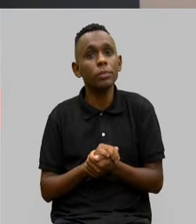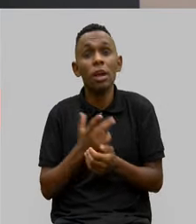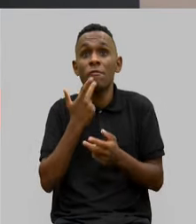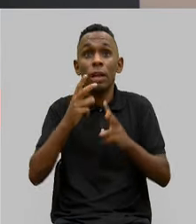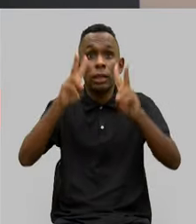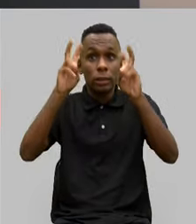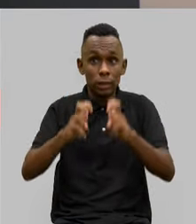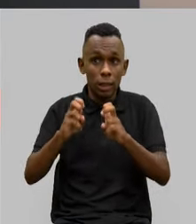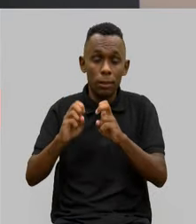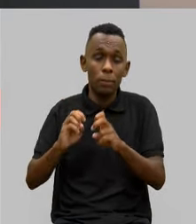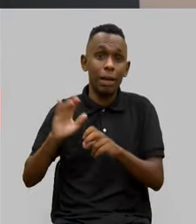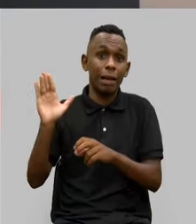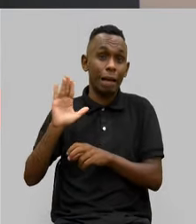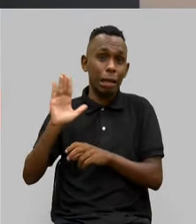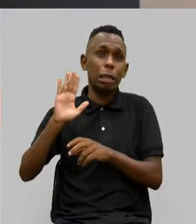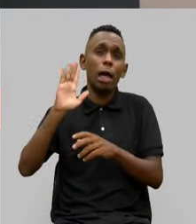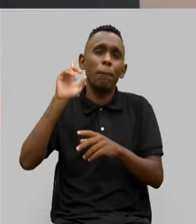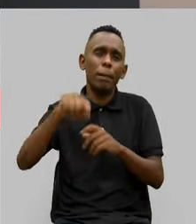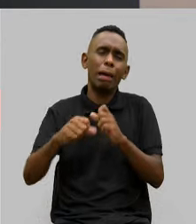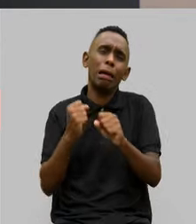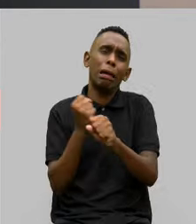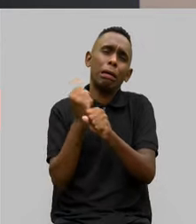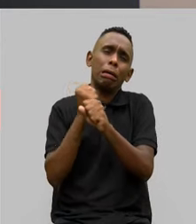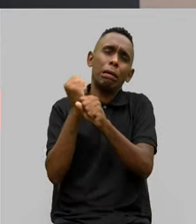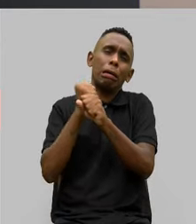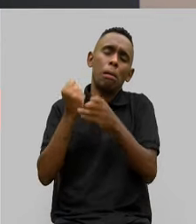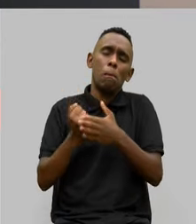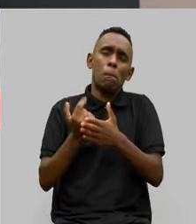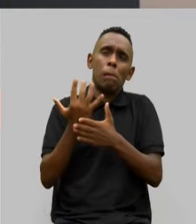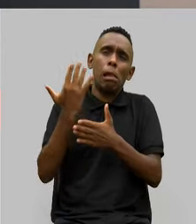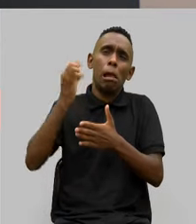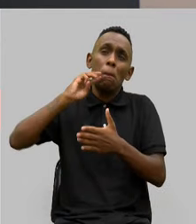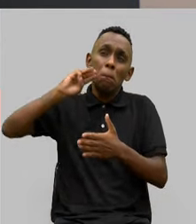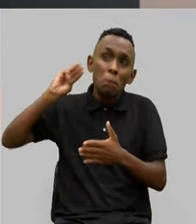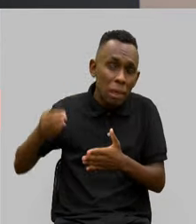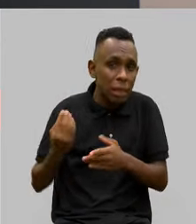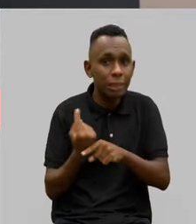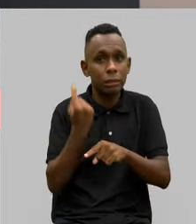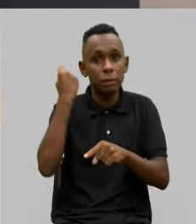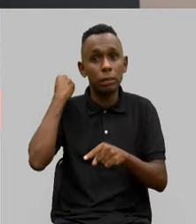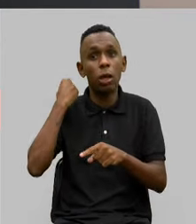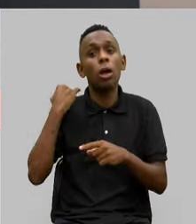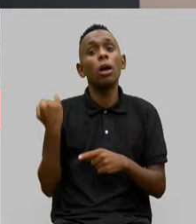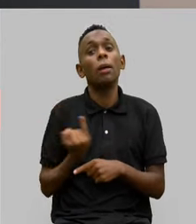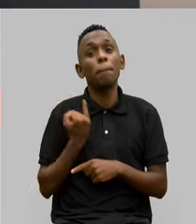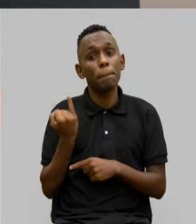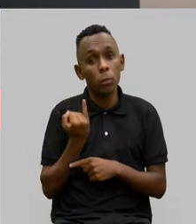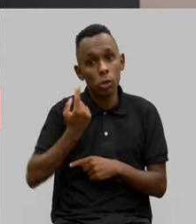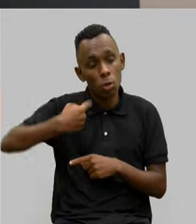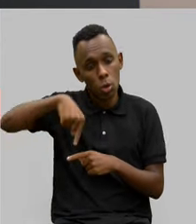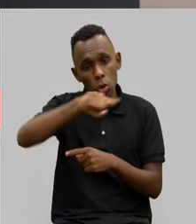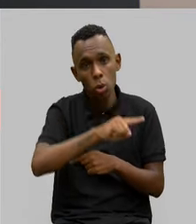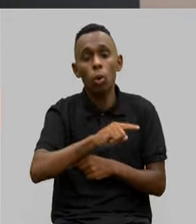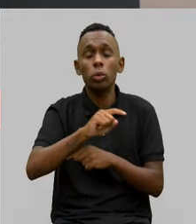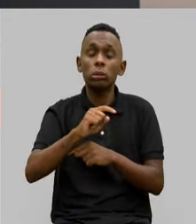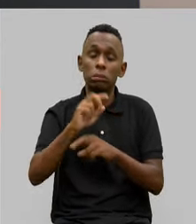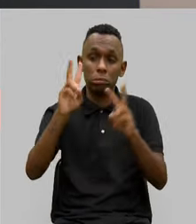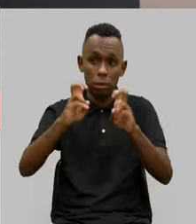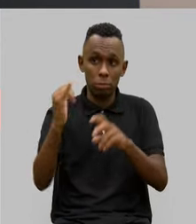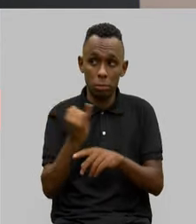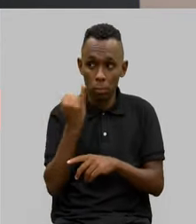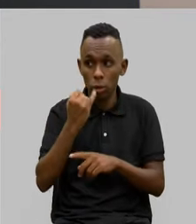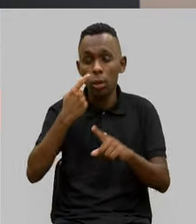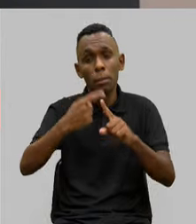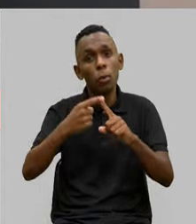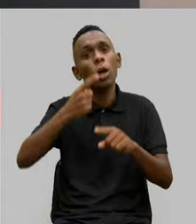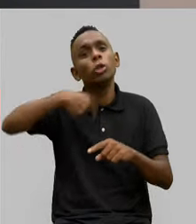est falamos de milhares de anos então é muito importante que a gente leve isso em consideração para que